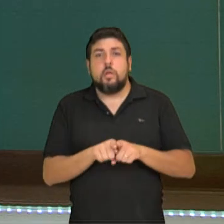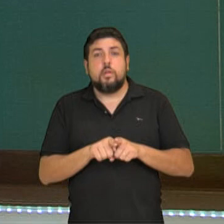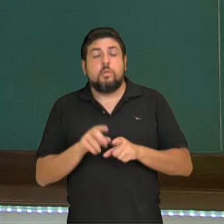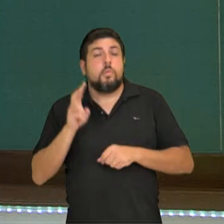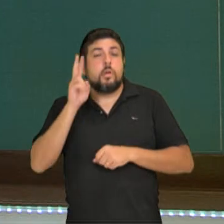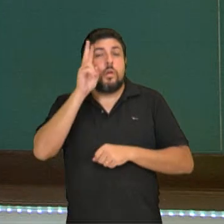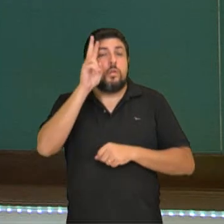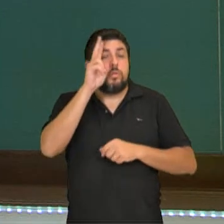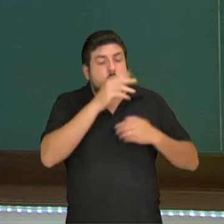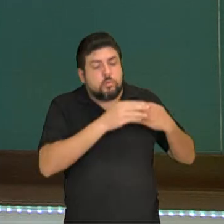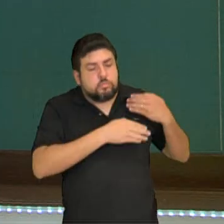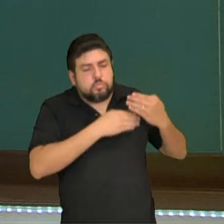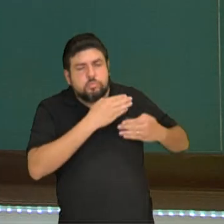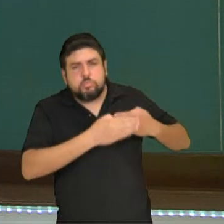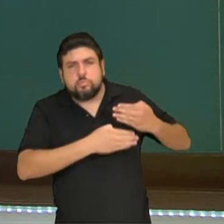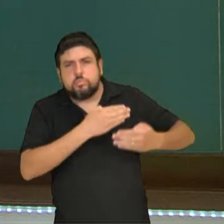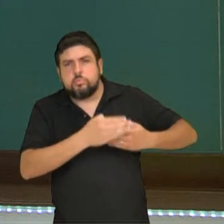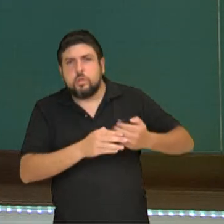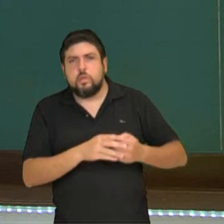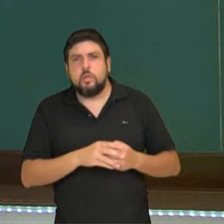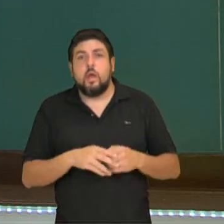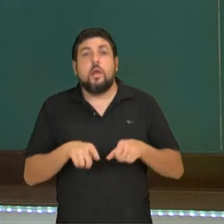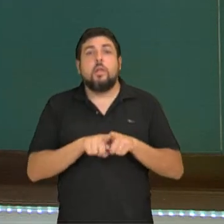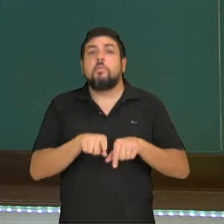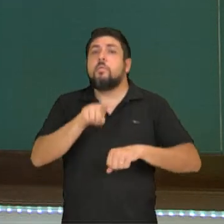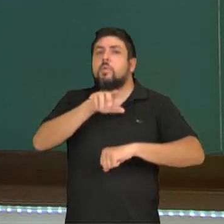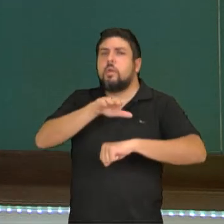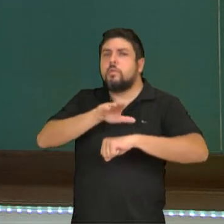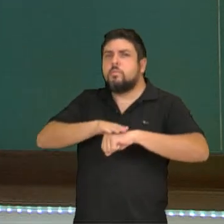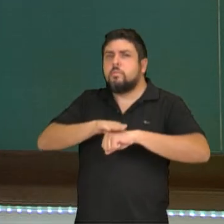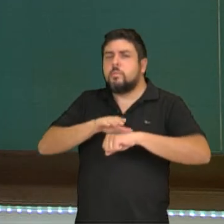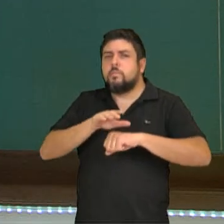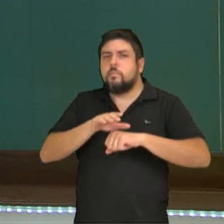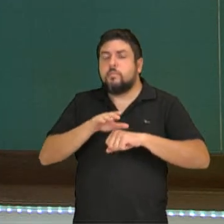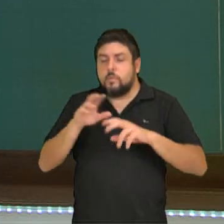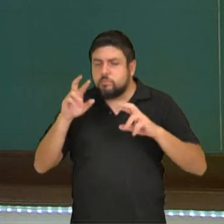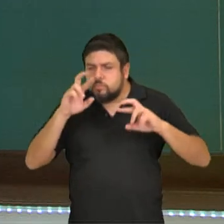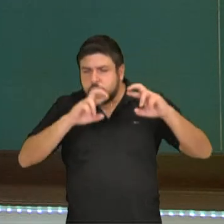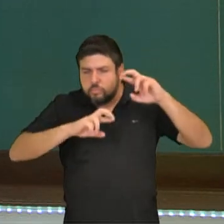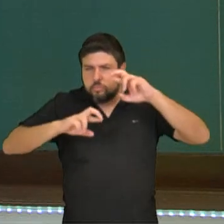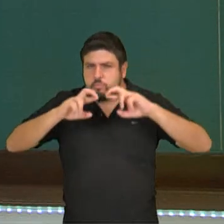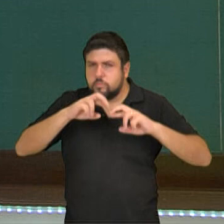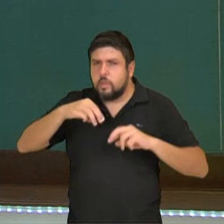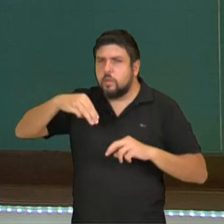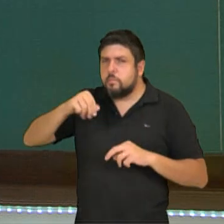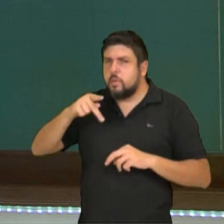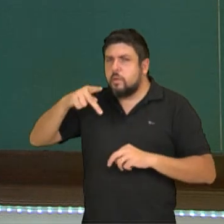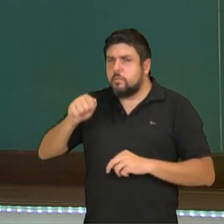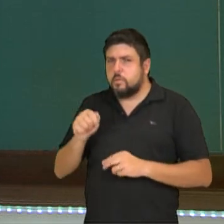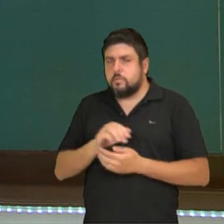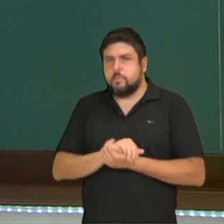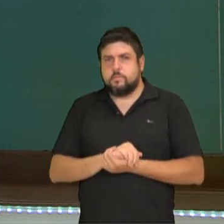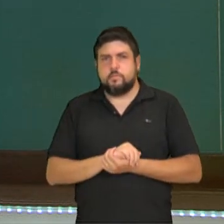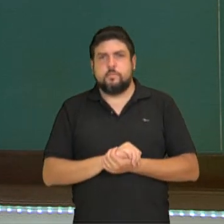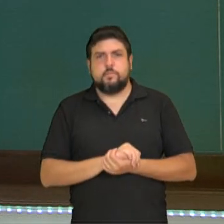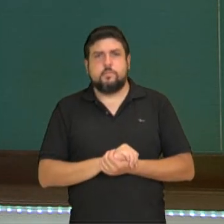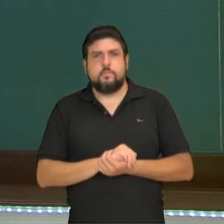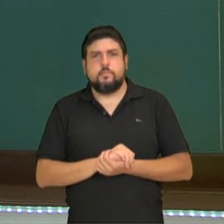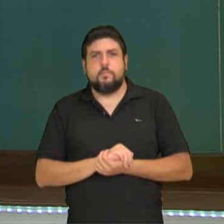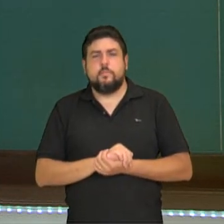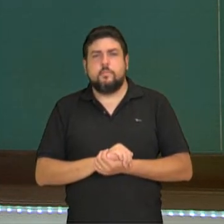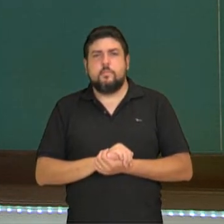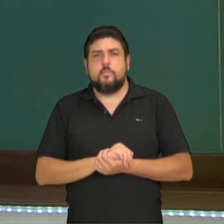históricas, e que também crie e analise mapas de orientação. Agora, algumas